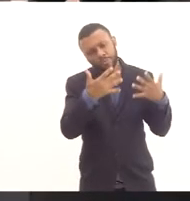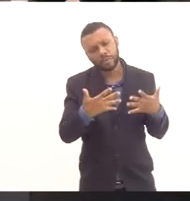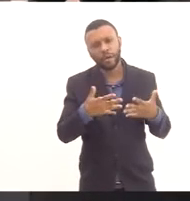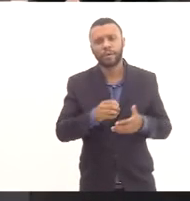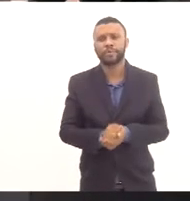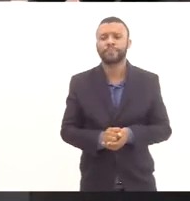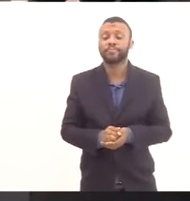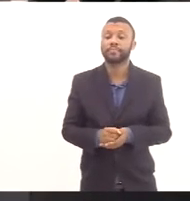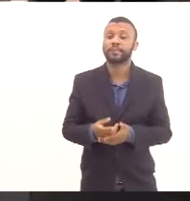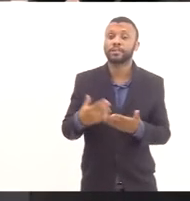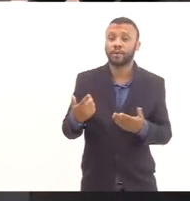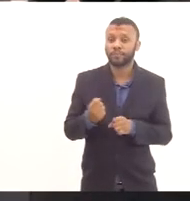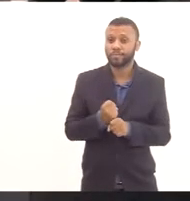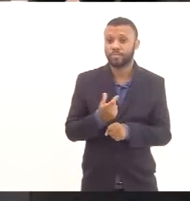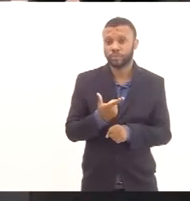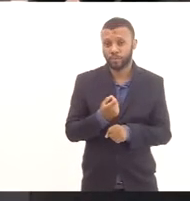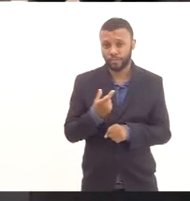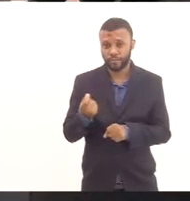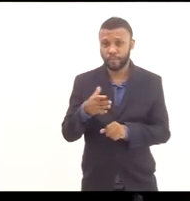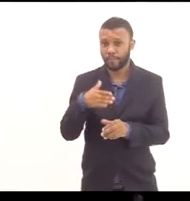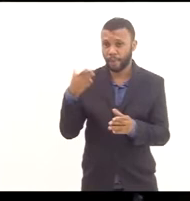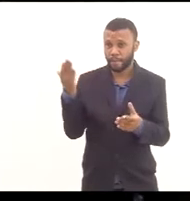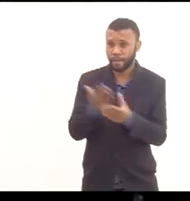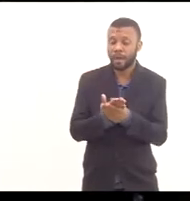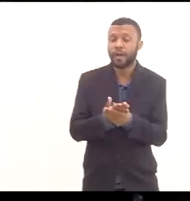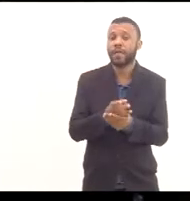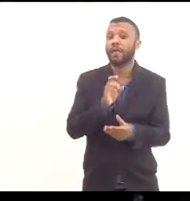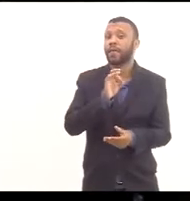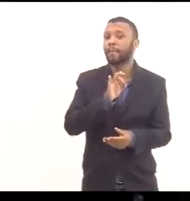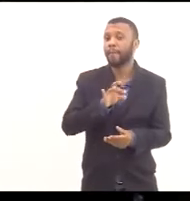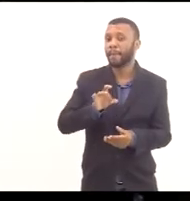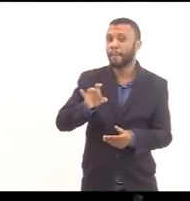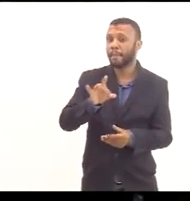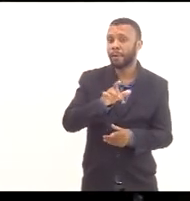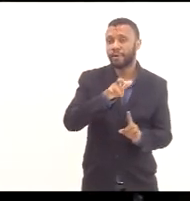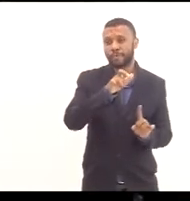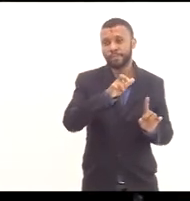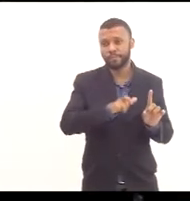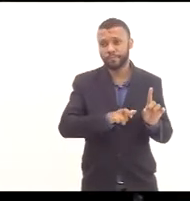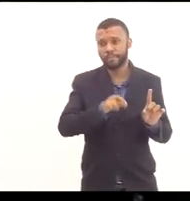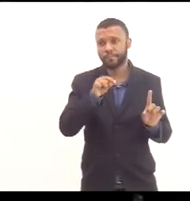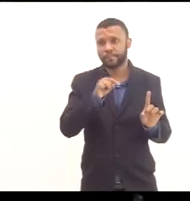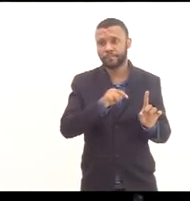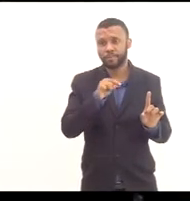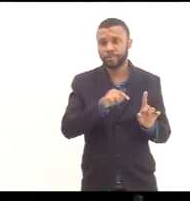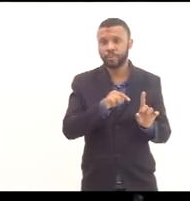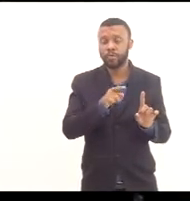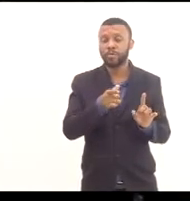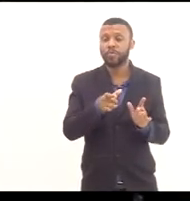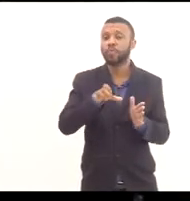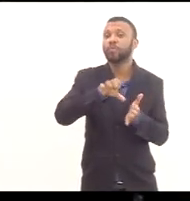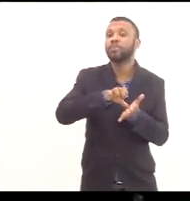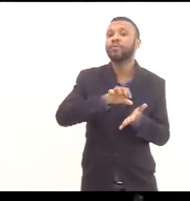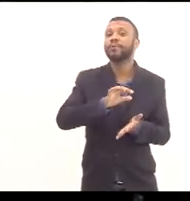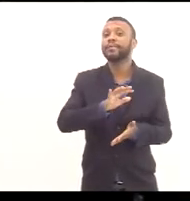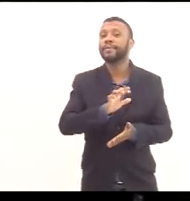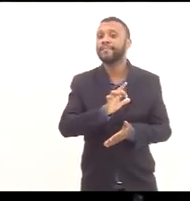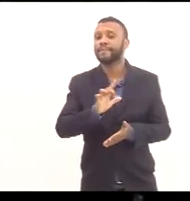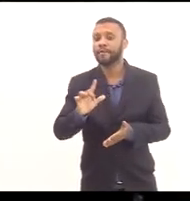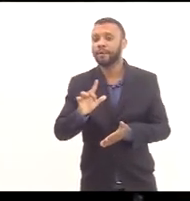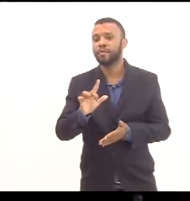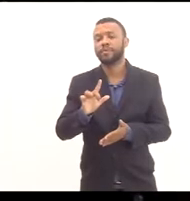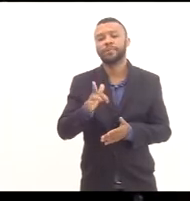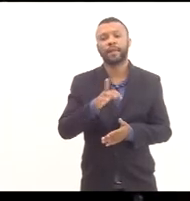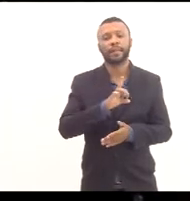verdade é uma ação de 2020 é uma ação individual Então quem deu entrada foi o núcleo Cível da Defensoria Pública